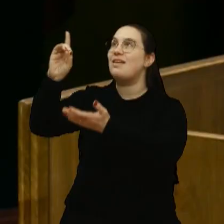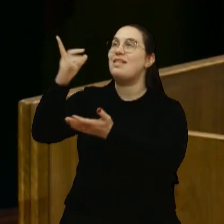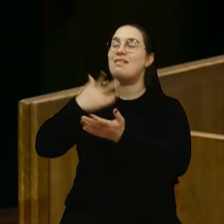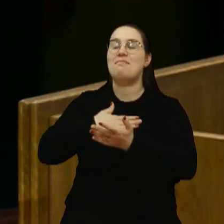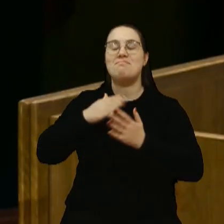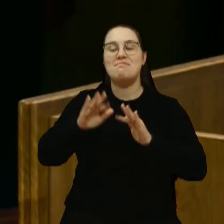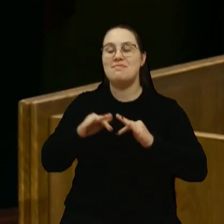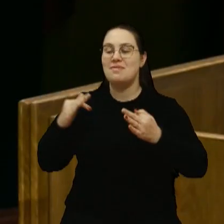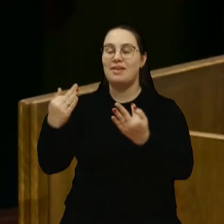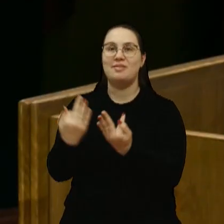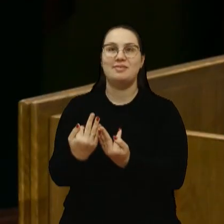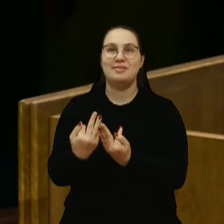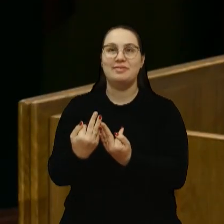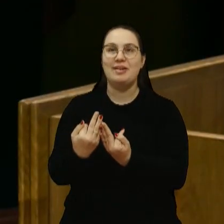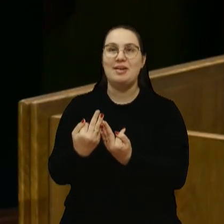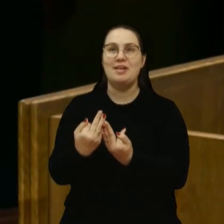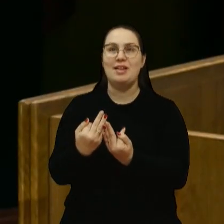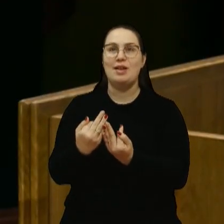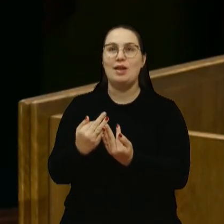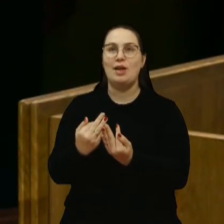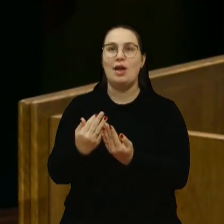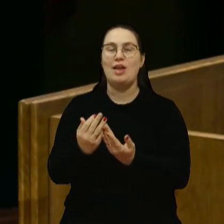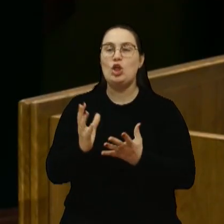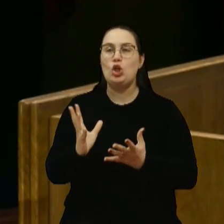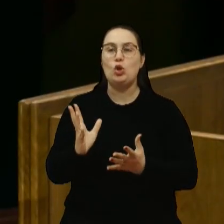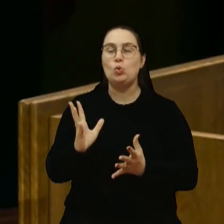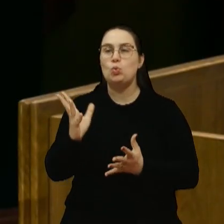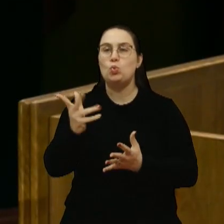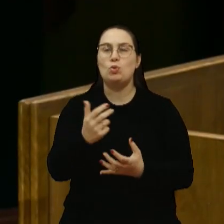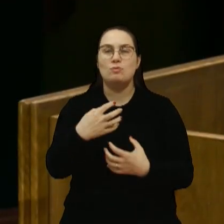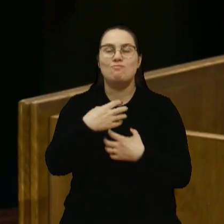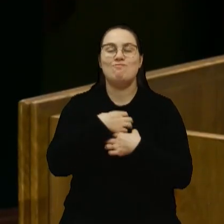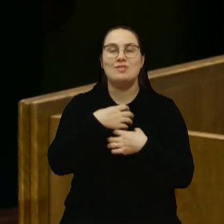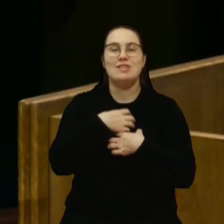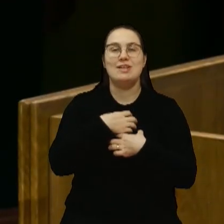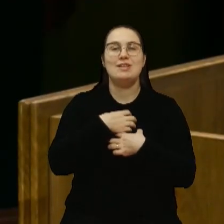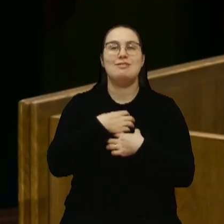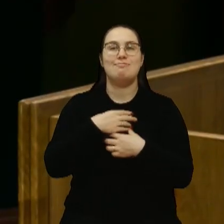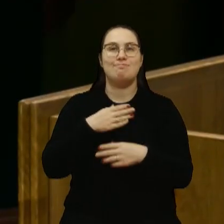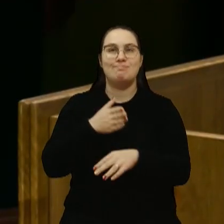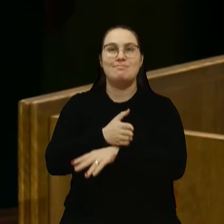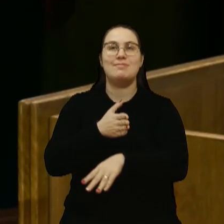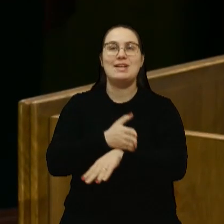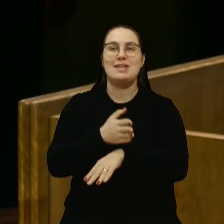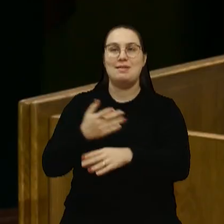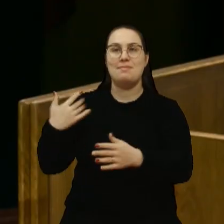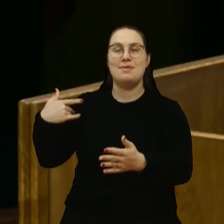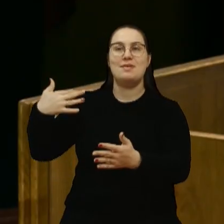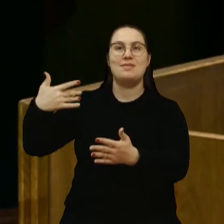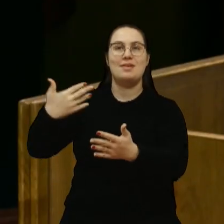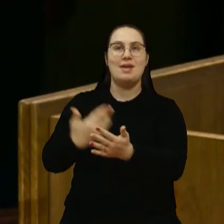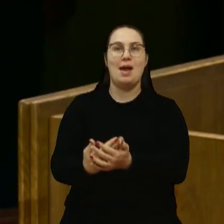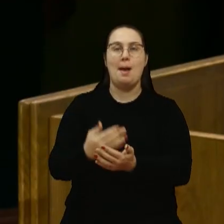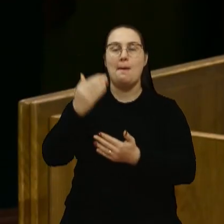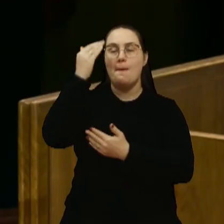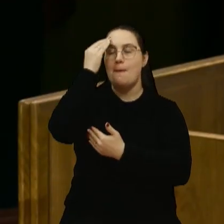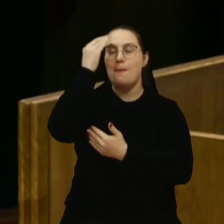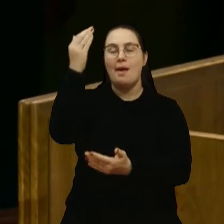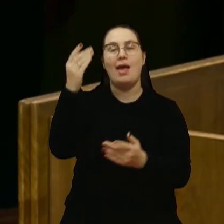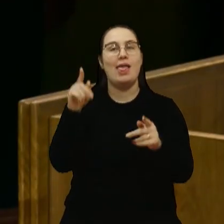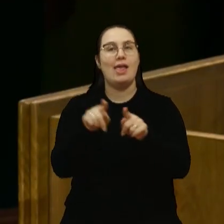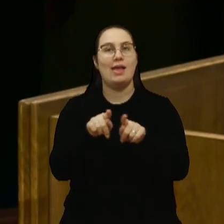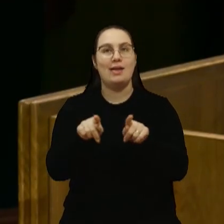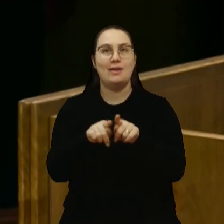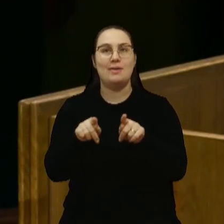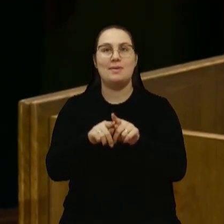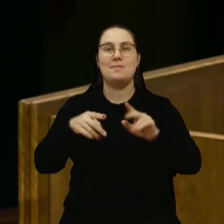minha família e a todos que de alguma forma fizeram parte dessa caminhada. Muito obrigado também